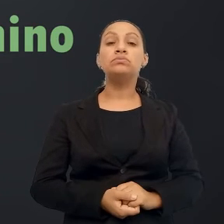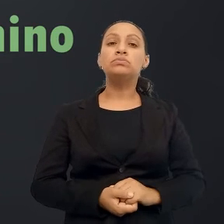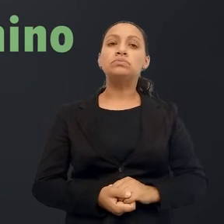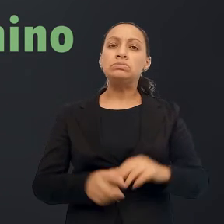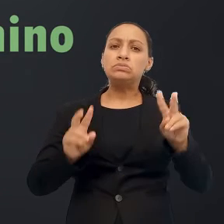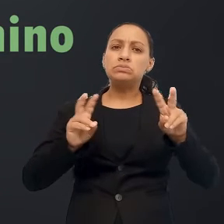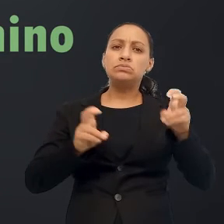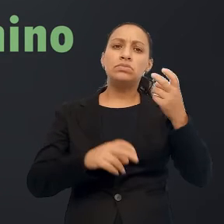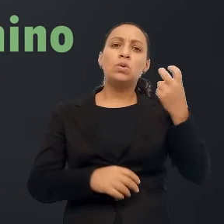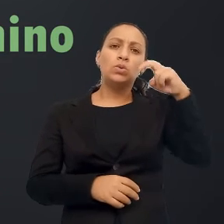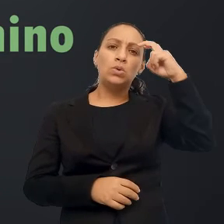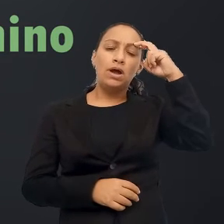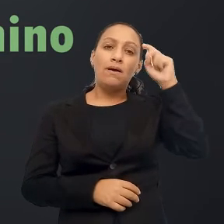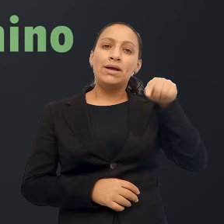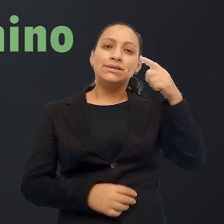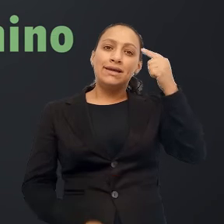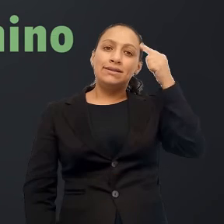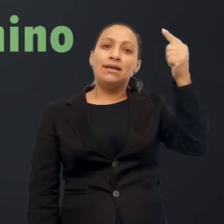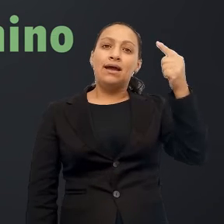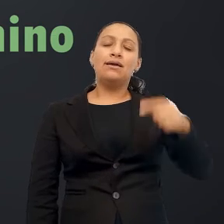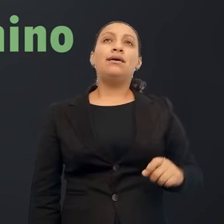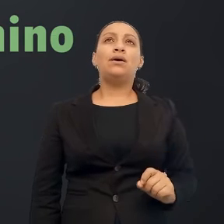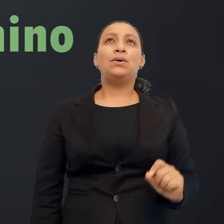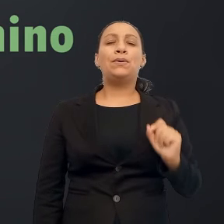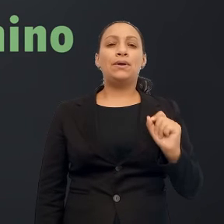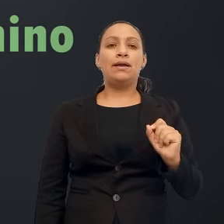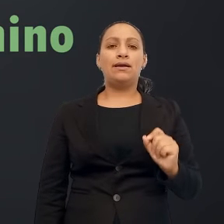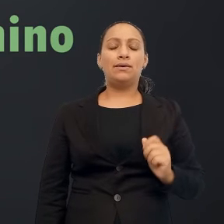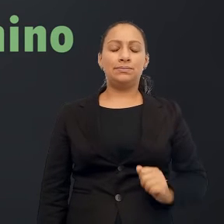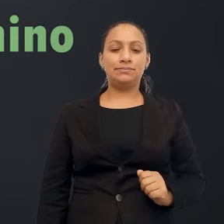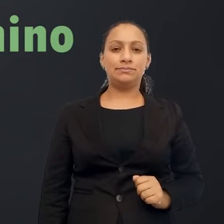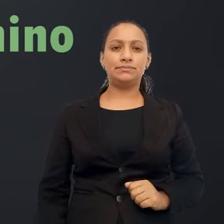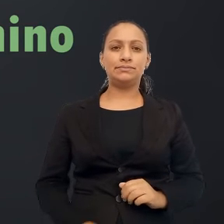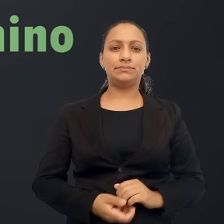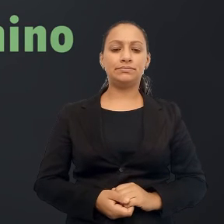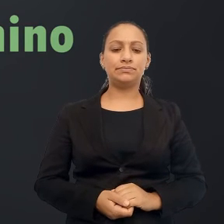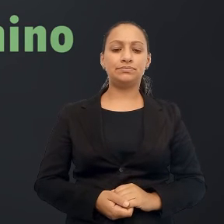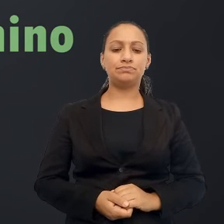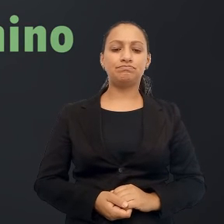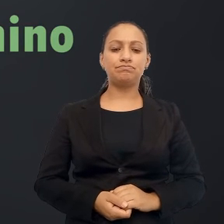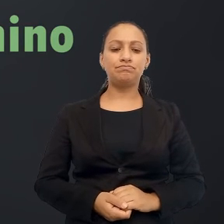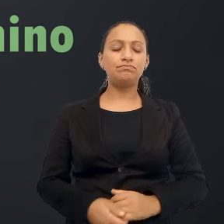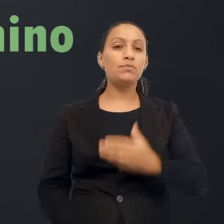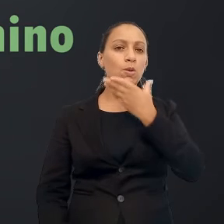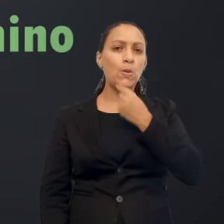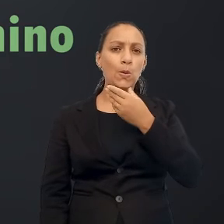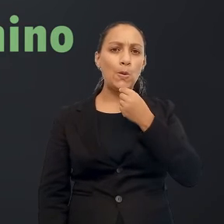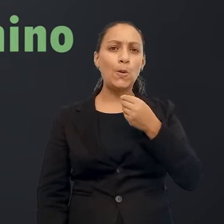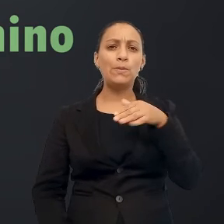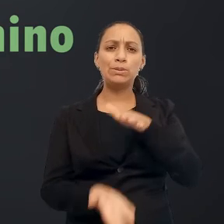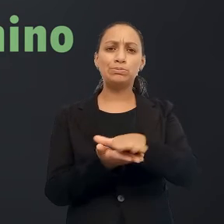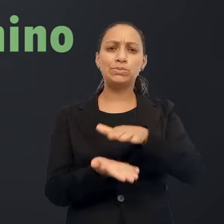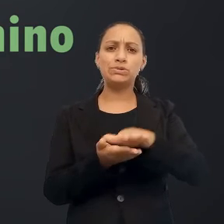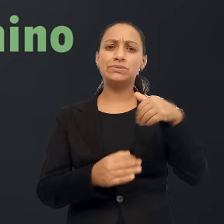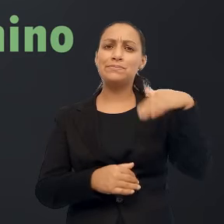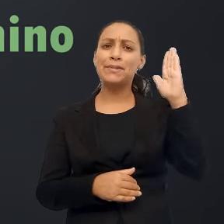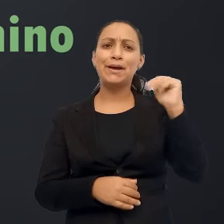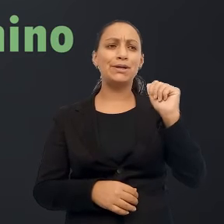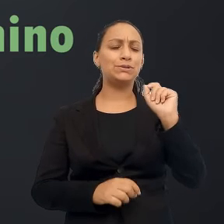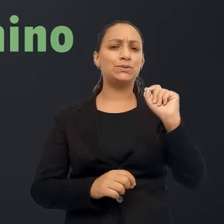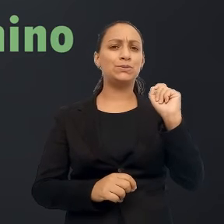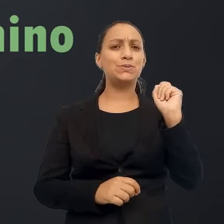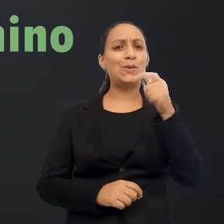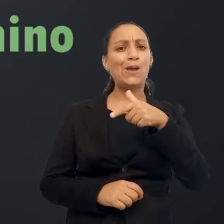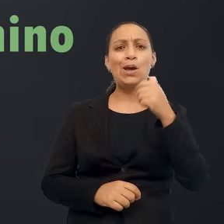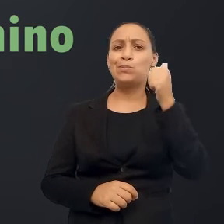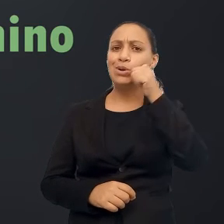é essa ideia de que homem produz mais do que mulher, e aí nos